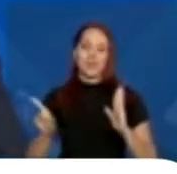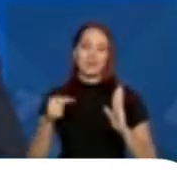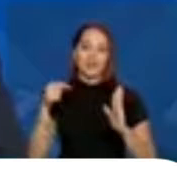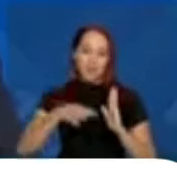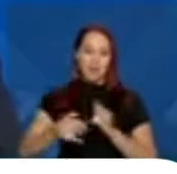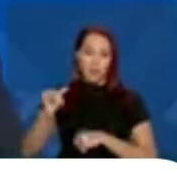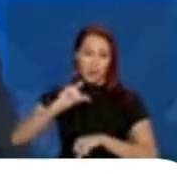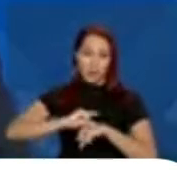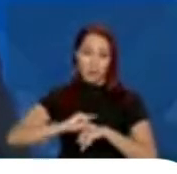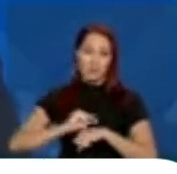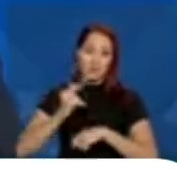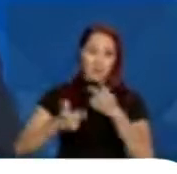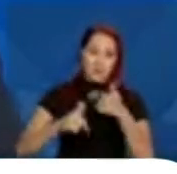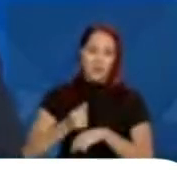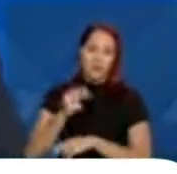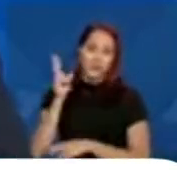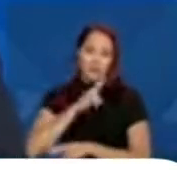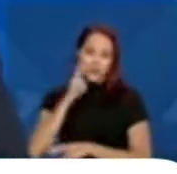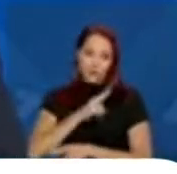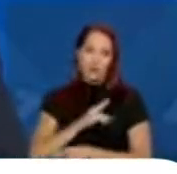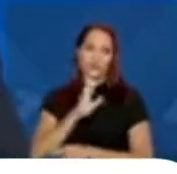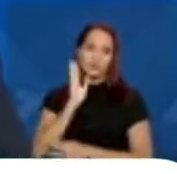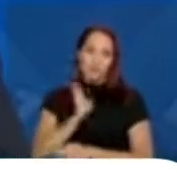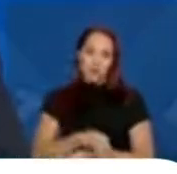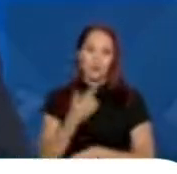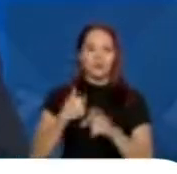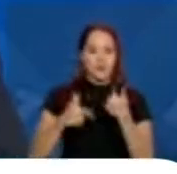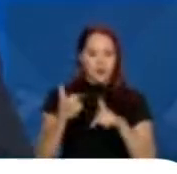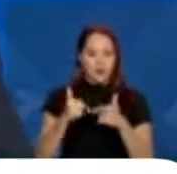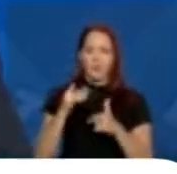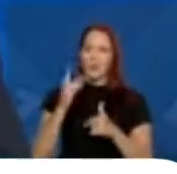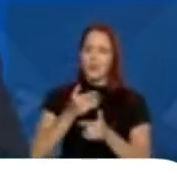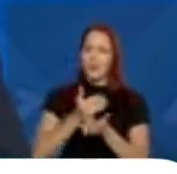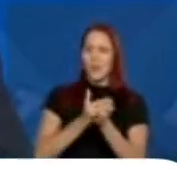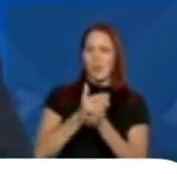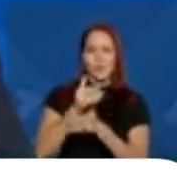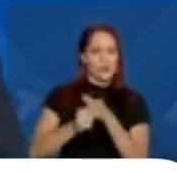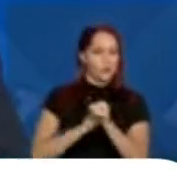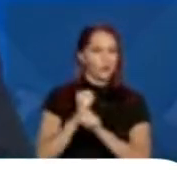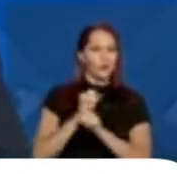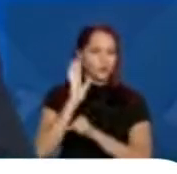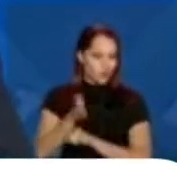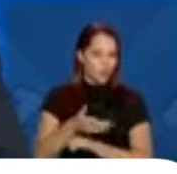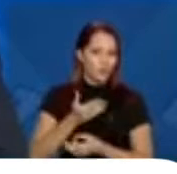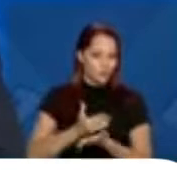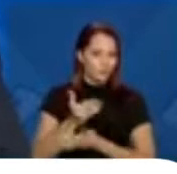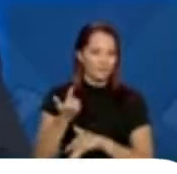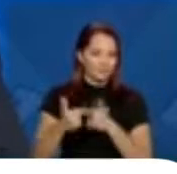Emergência. Ele já vinha funcionando já desde o começo do ano,